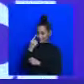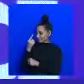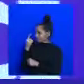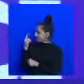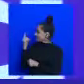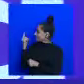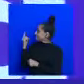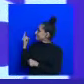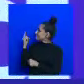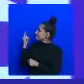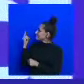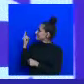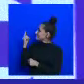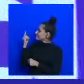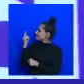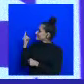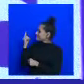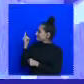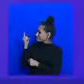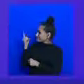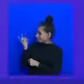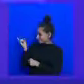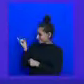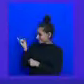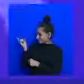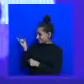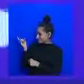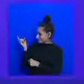Bolas posicionadas. Valendo!